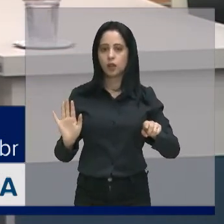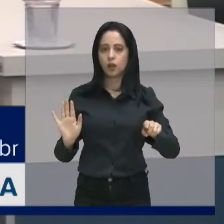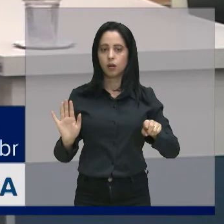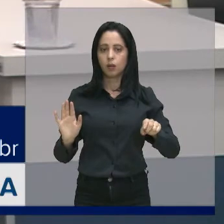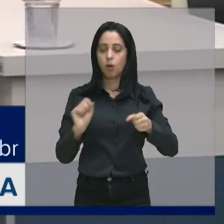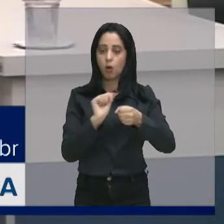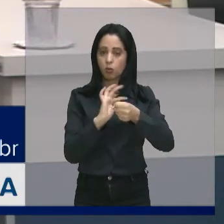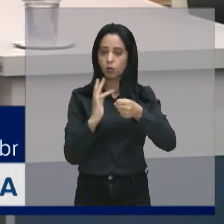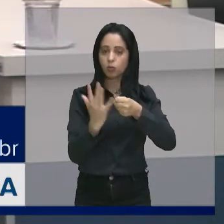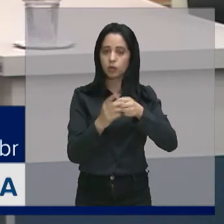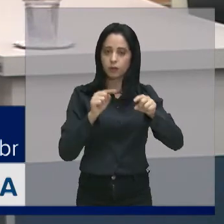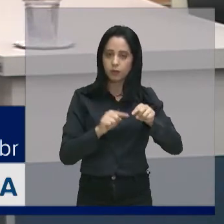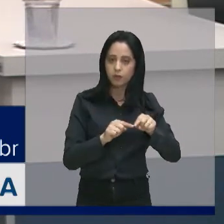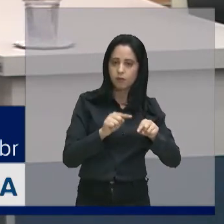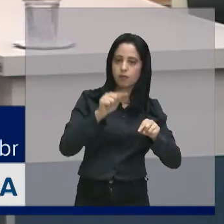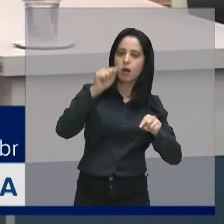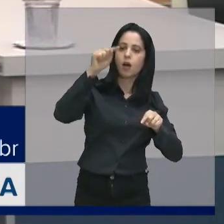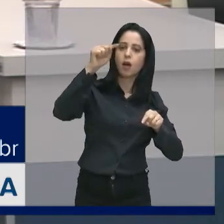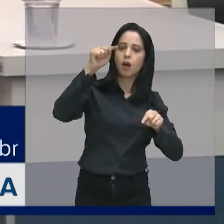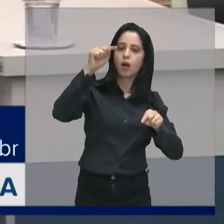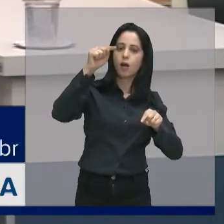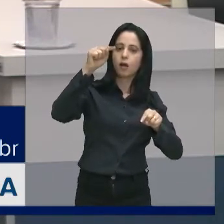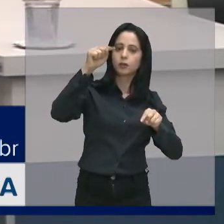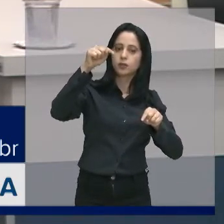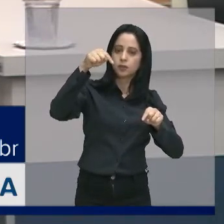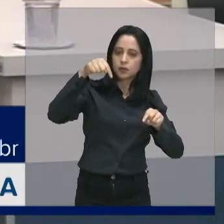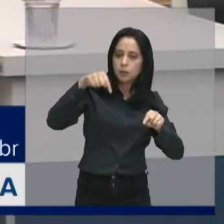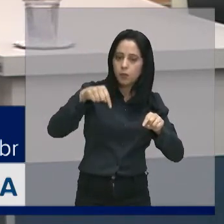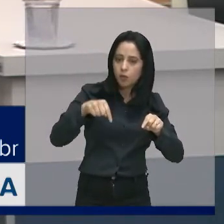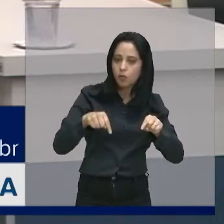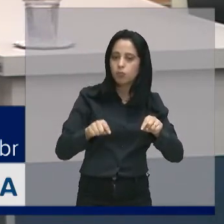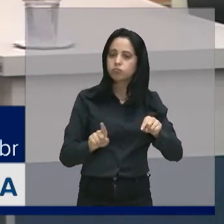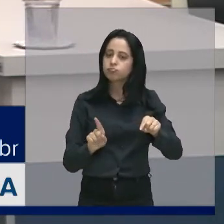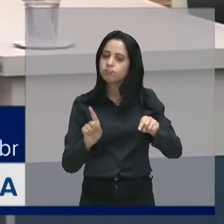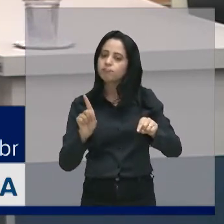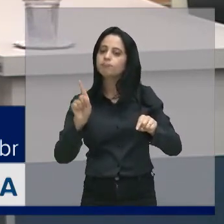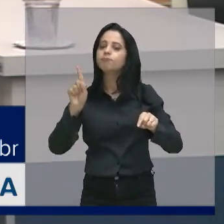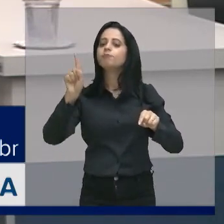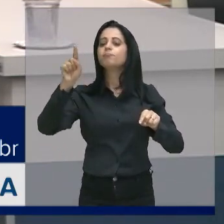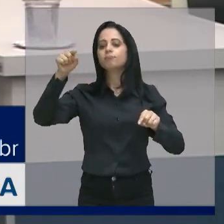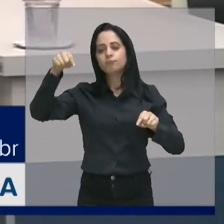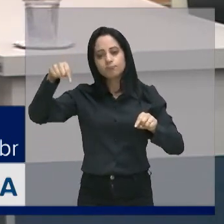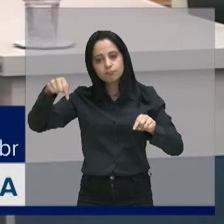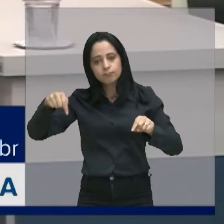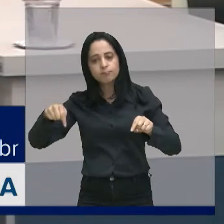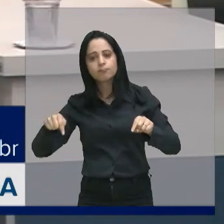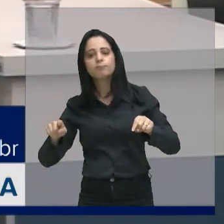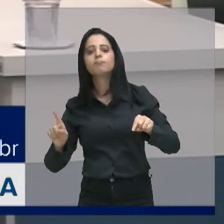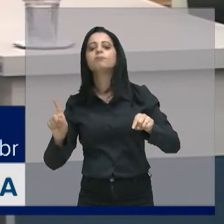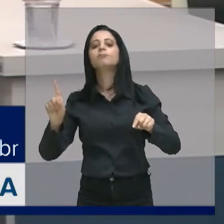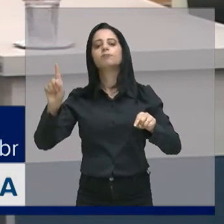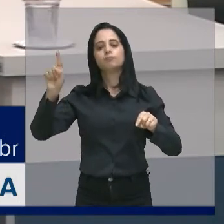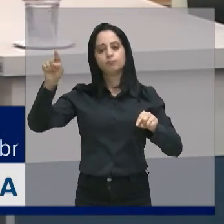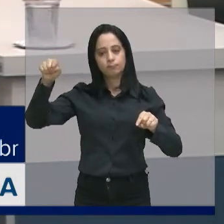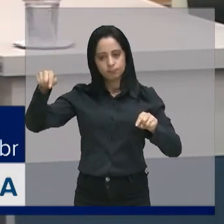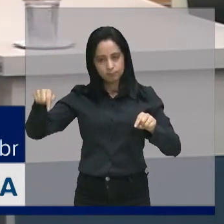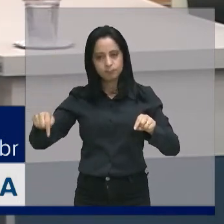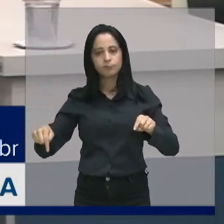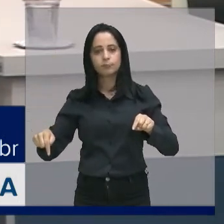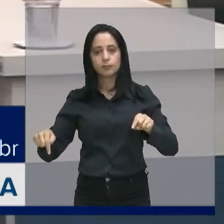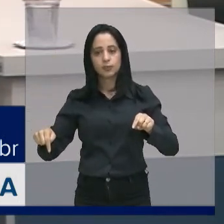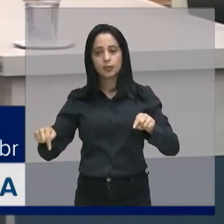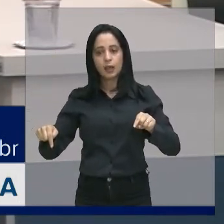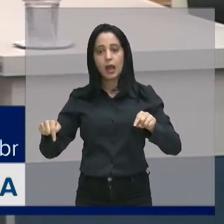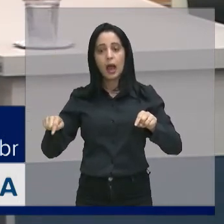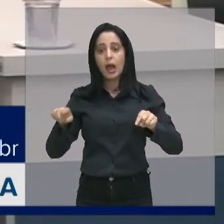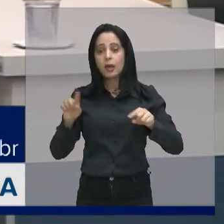vai, depois ela melhora, tem picos e vales, e cada vez o pico e o vale vai reduzindo até que a gente vai